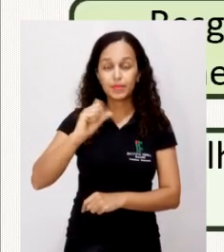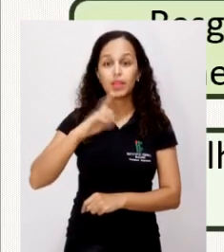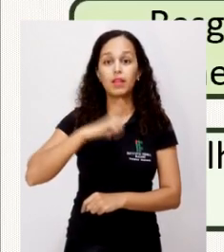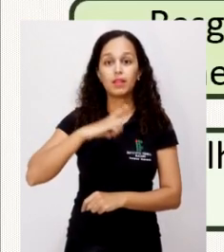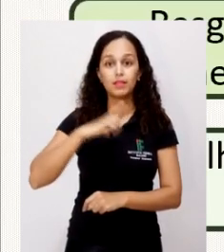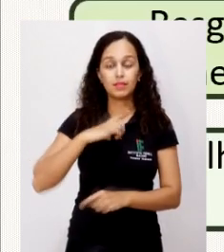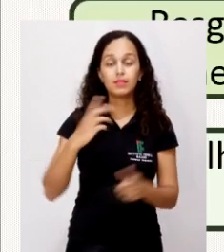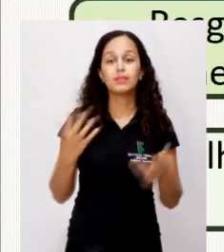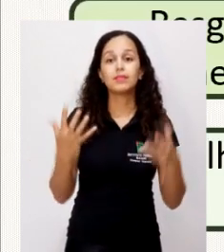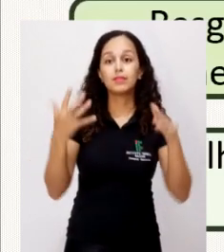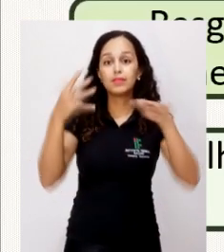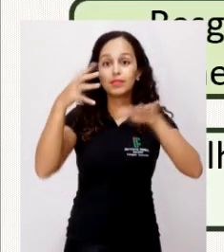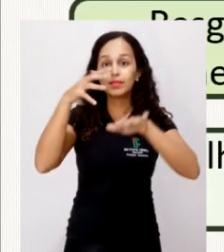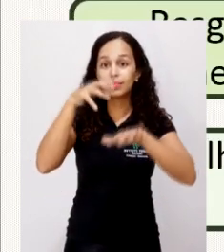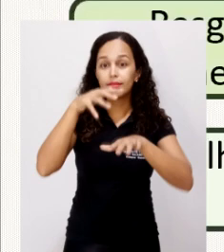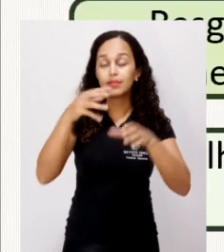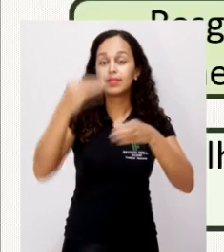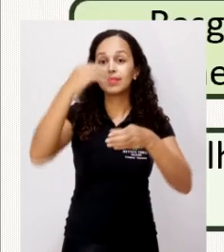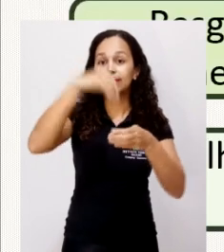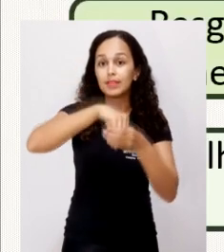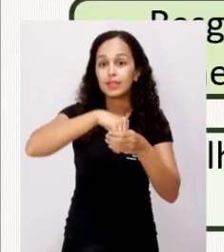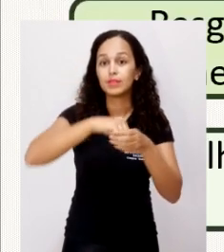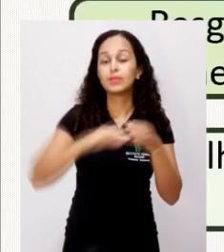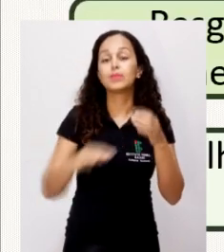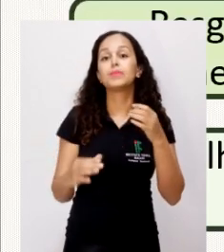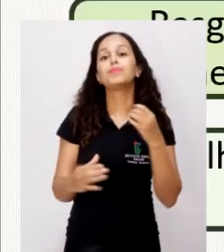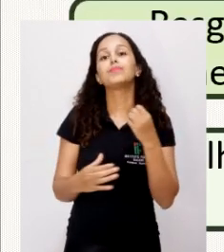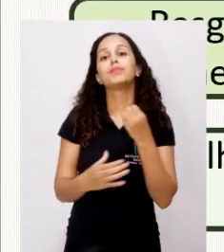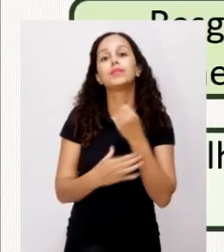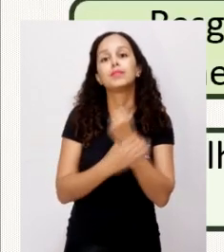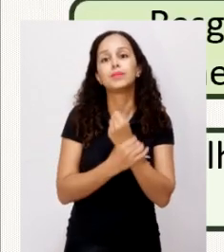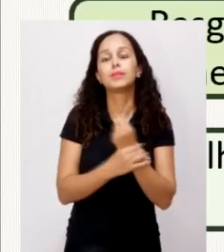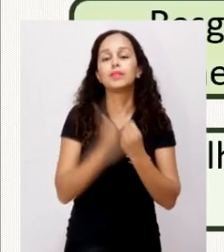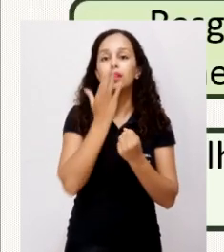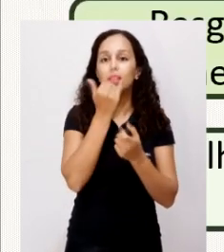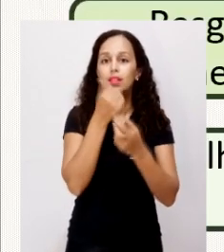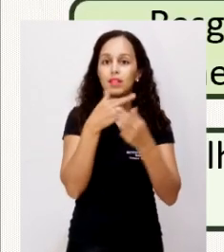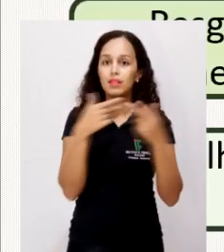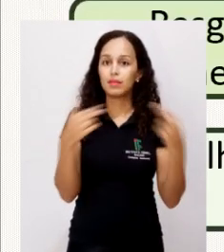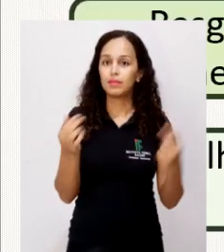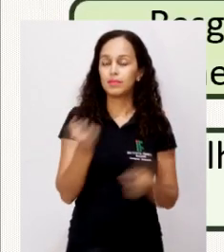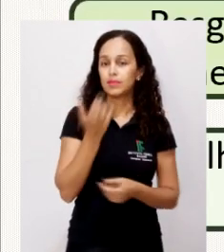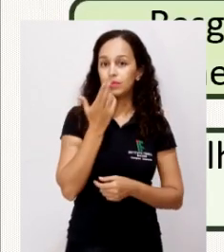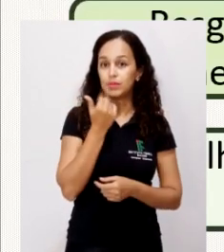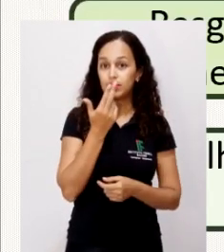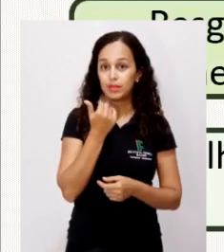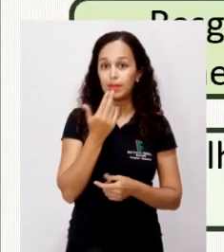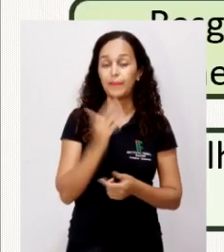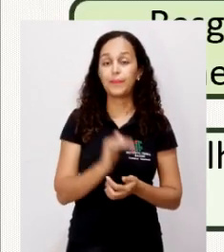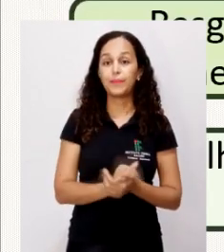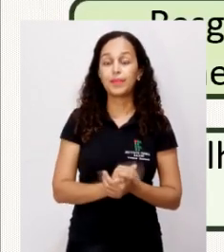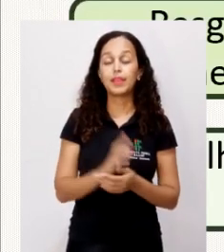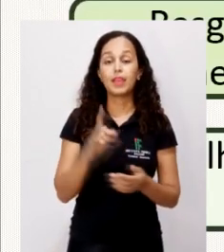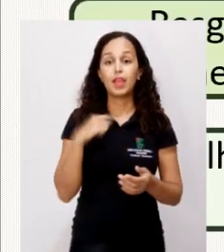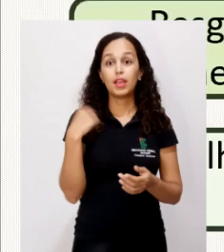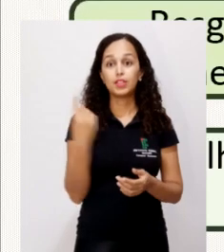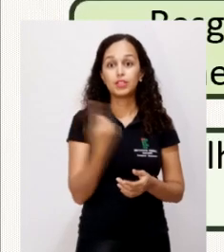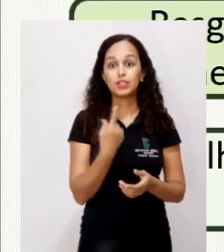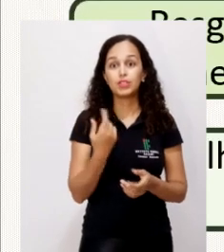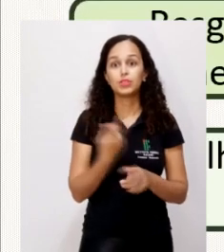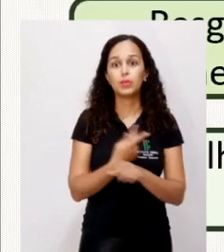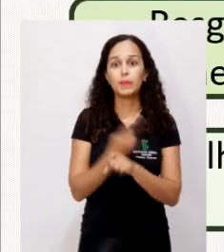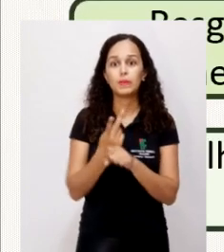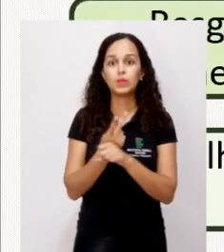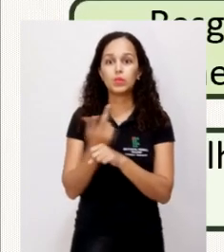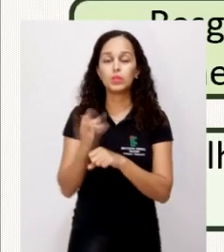partes, essas localidades estão inseridas dentro desse contexto de insegurança alimentar e nutricional. Então, com isso, a gente busca,